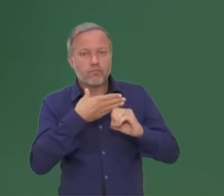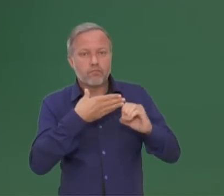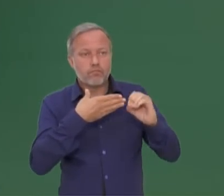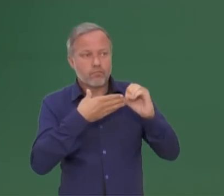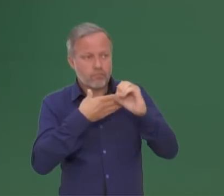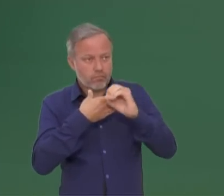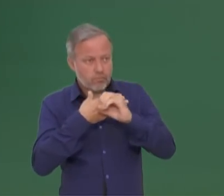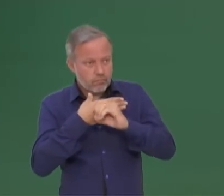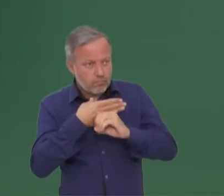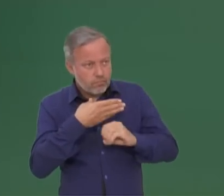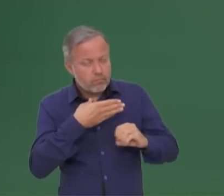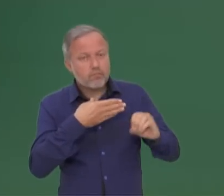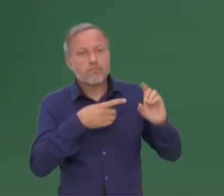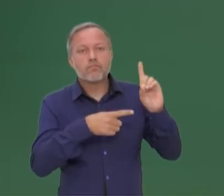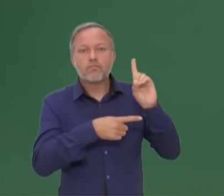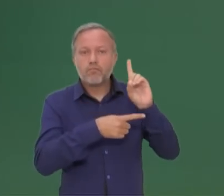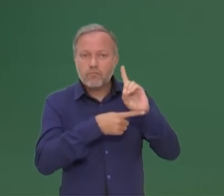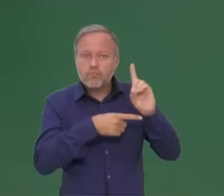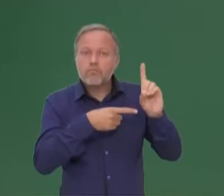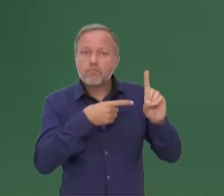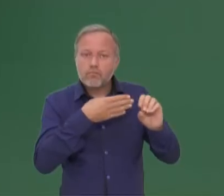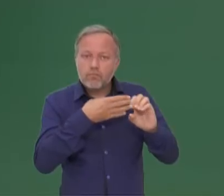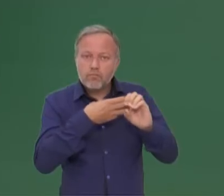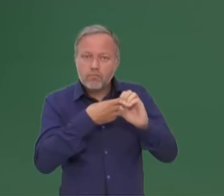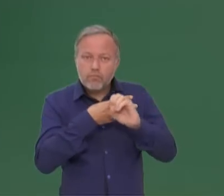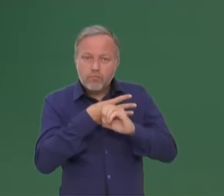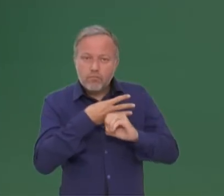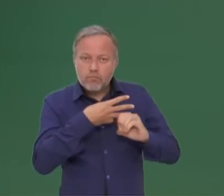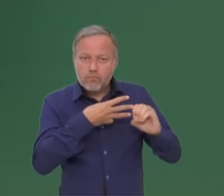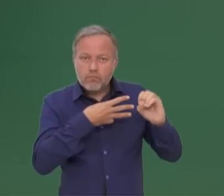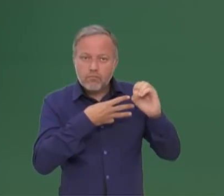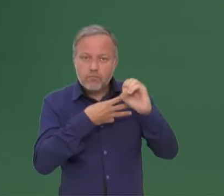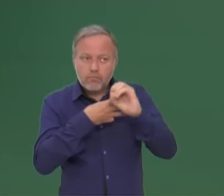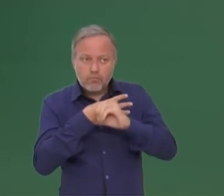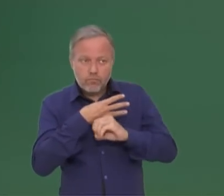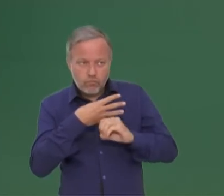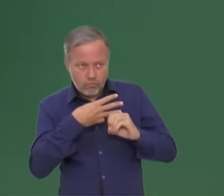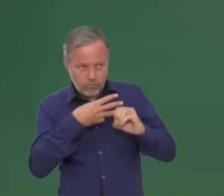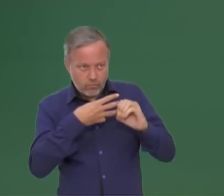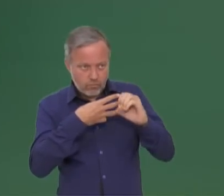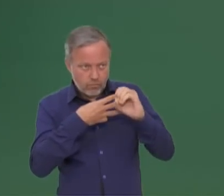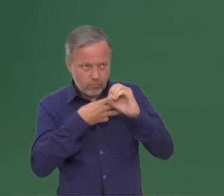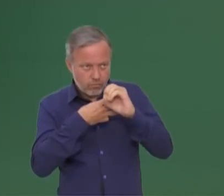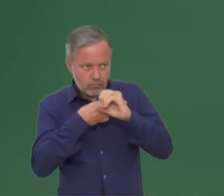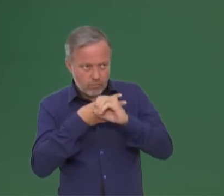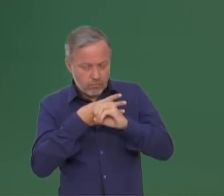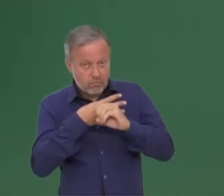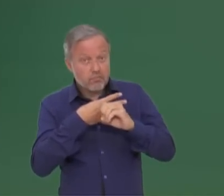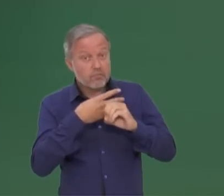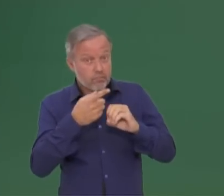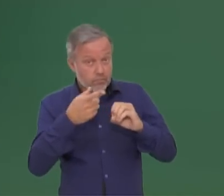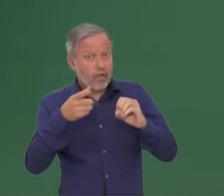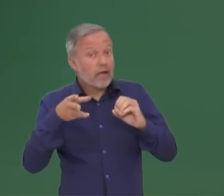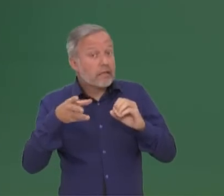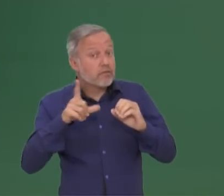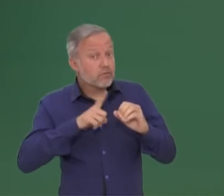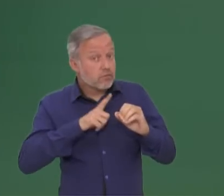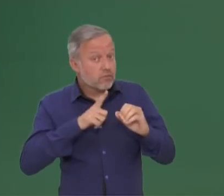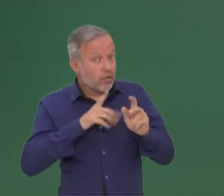E na letra D, eu também coloquei organelas. Embora todas essas estruturas que tem no exercício estão